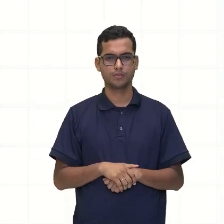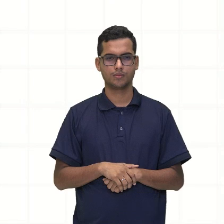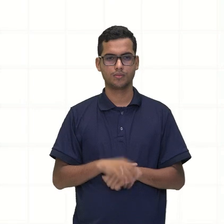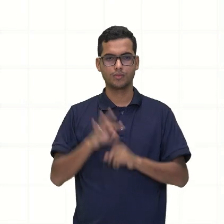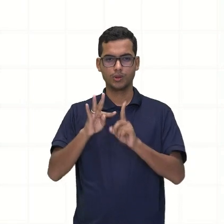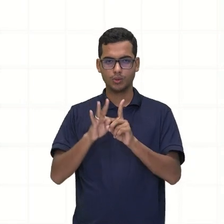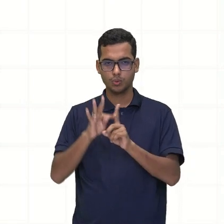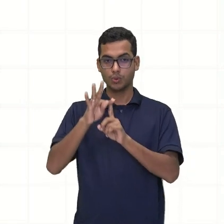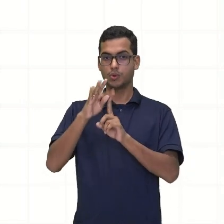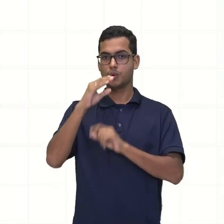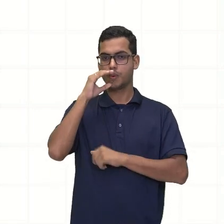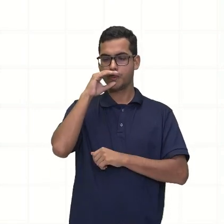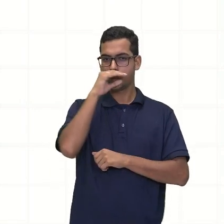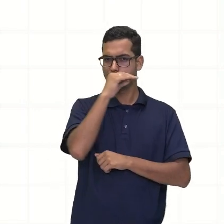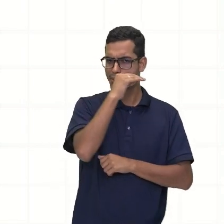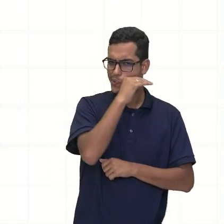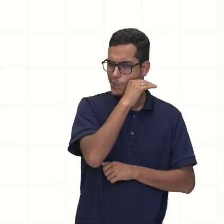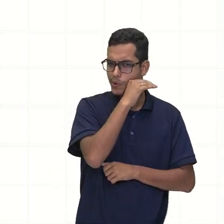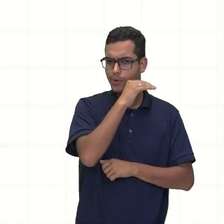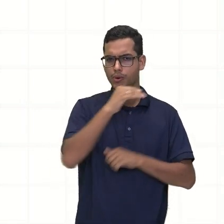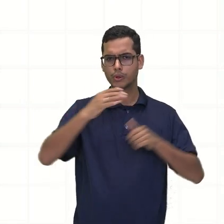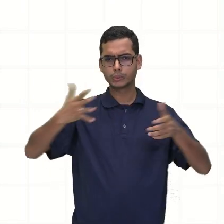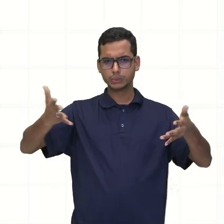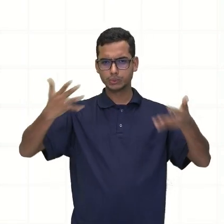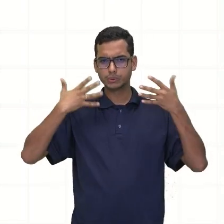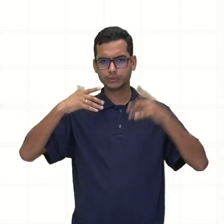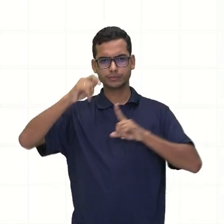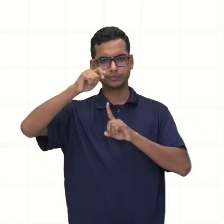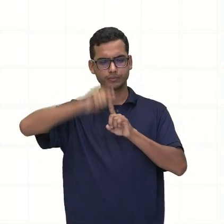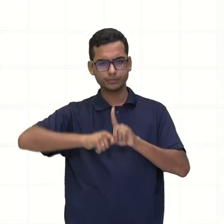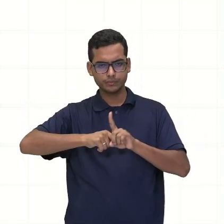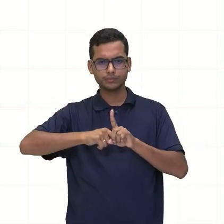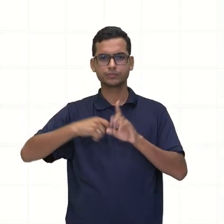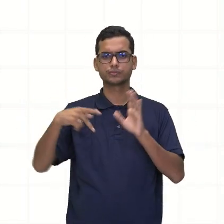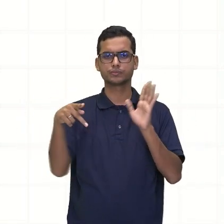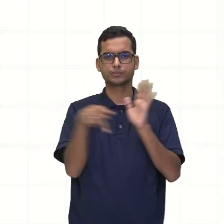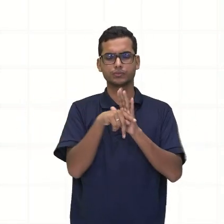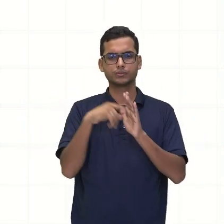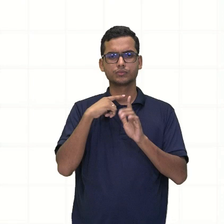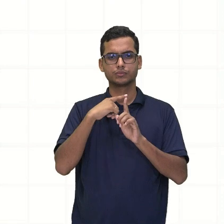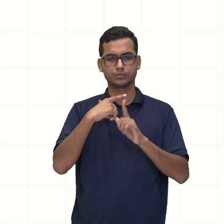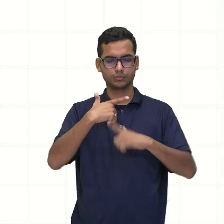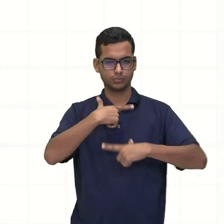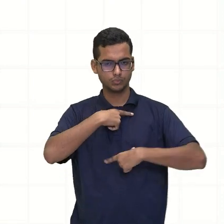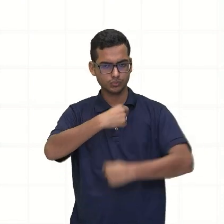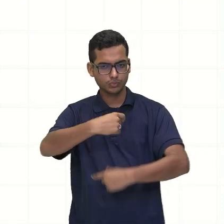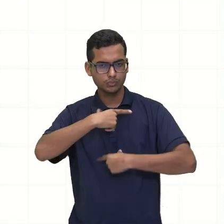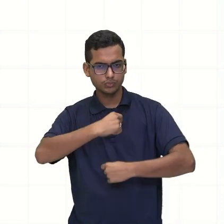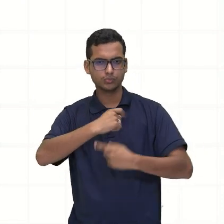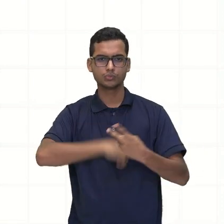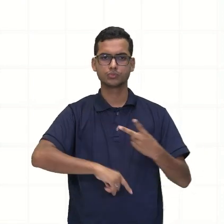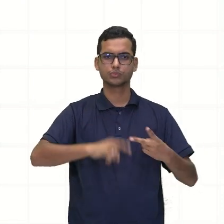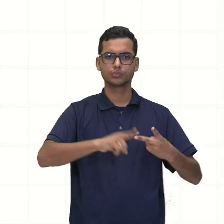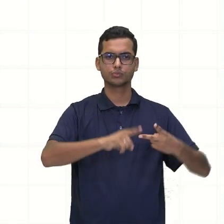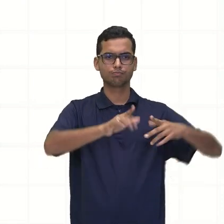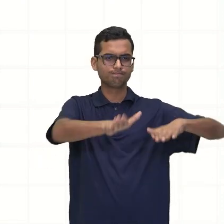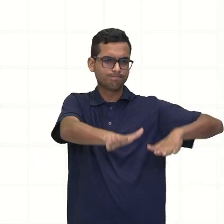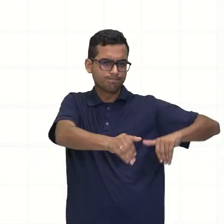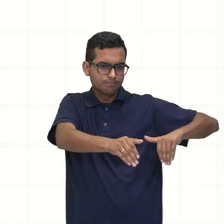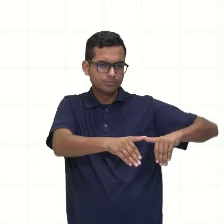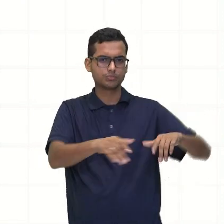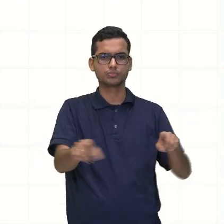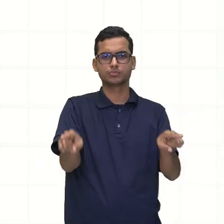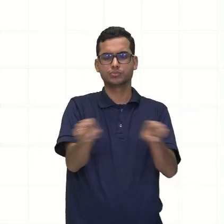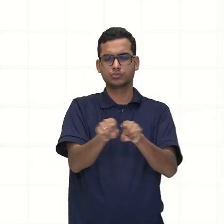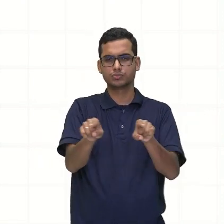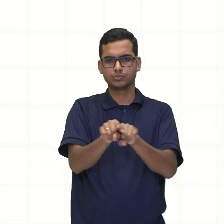que é no caso aqui do mês de agosto, aqui setembro, aqui a gente também tem pegando um pouco de